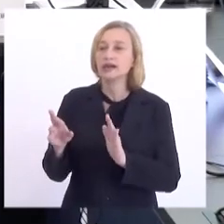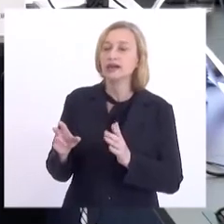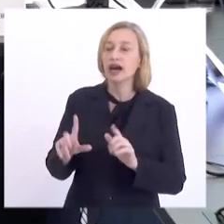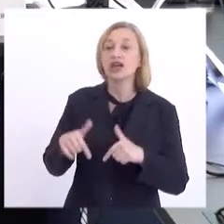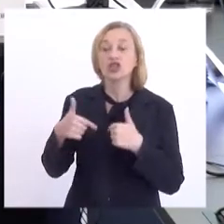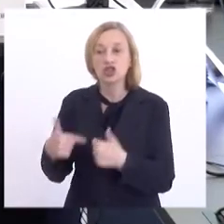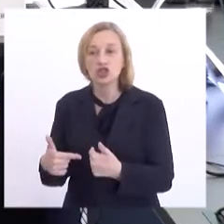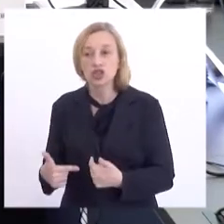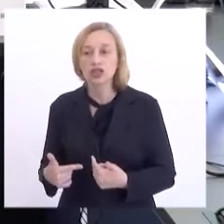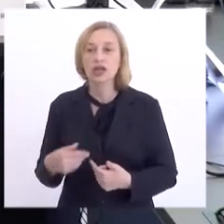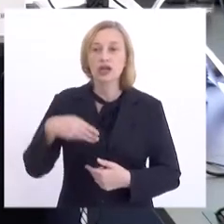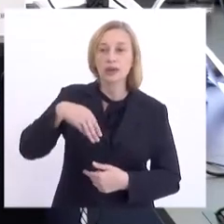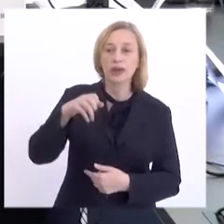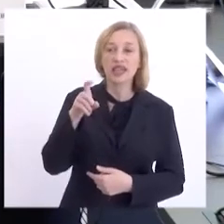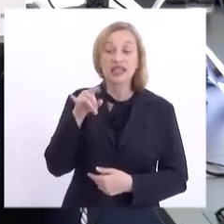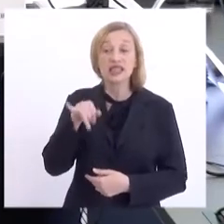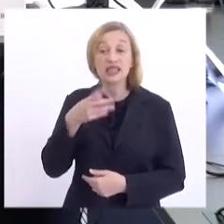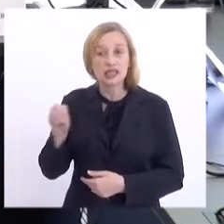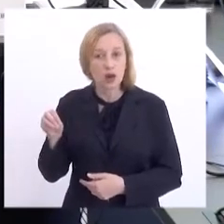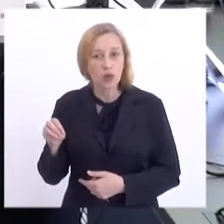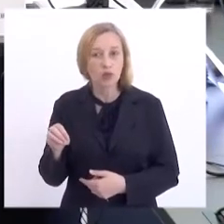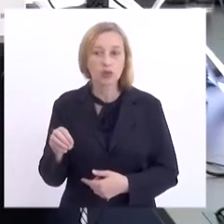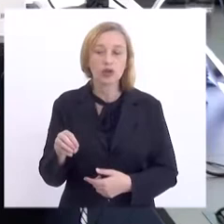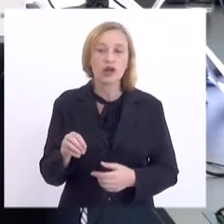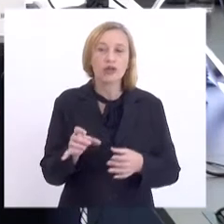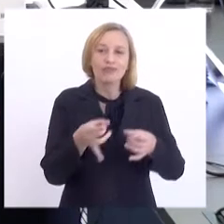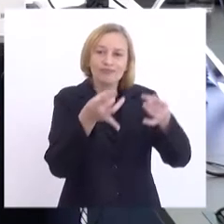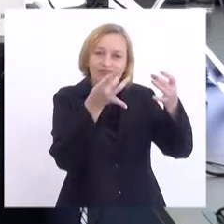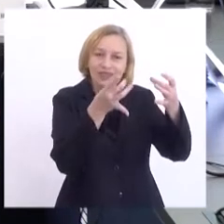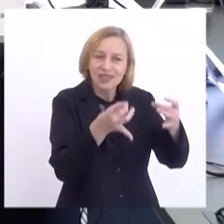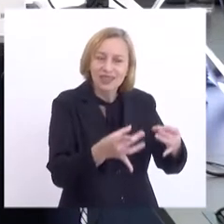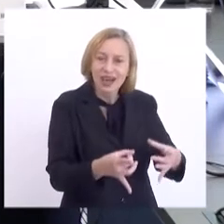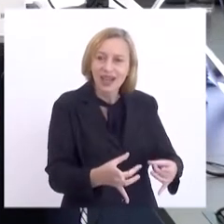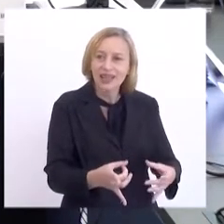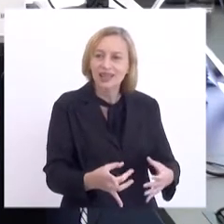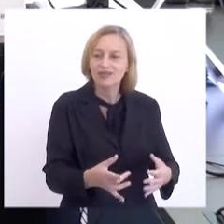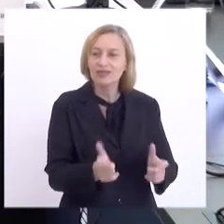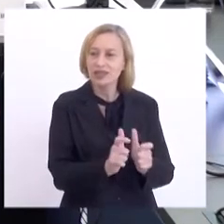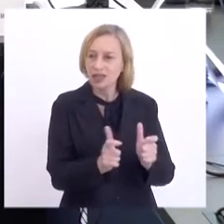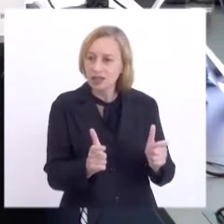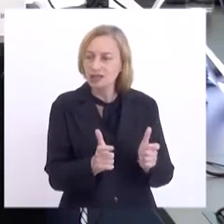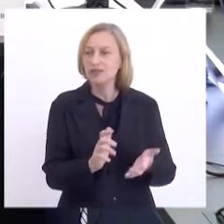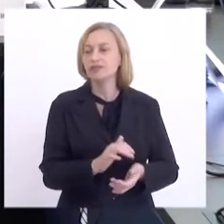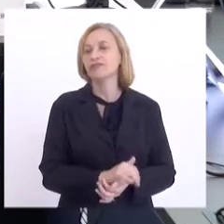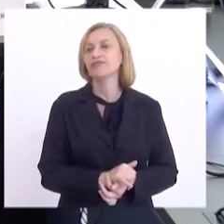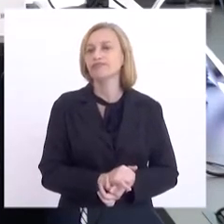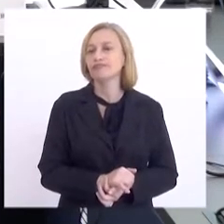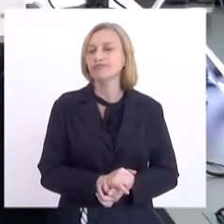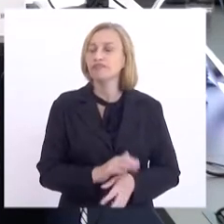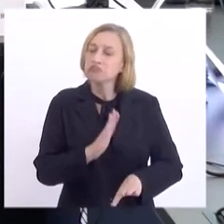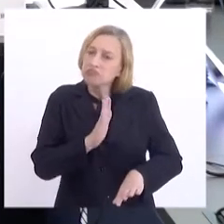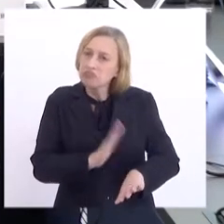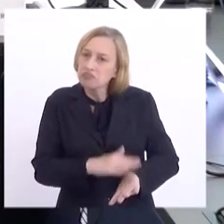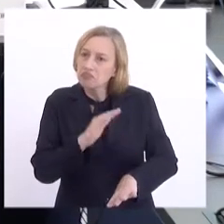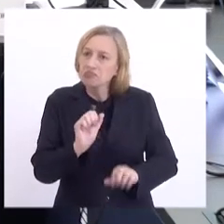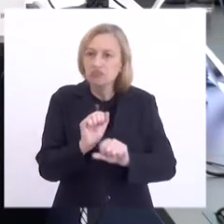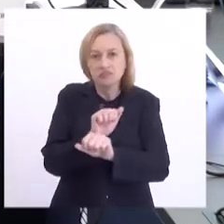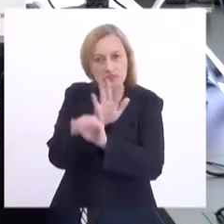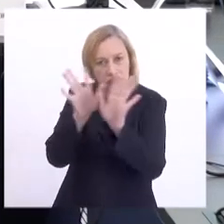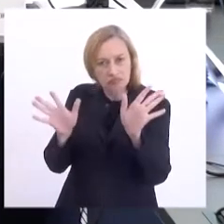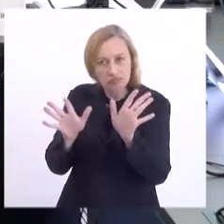tem medição é um de pagamento imenso que por mais